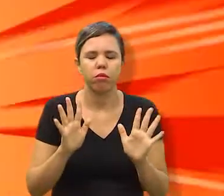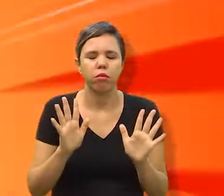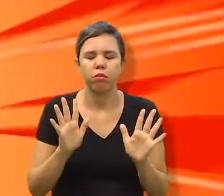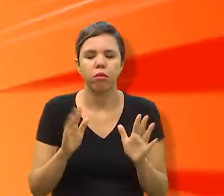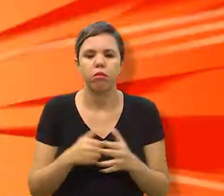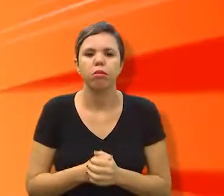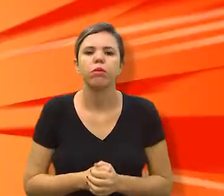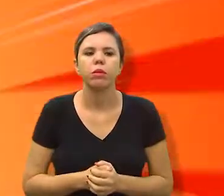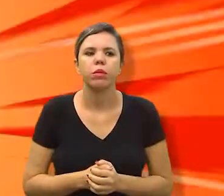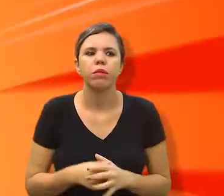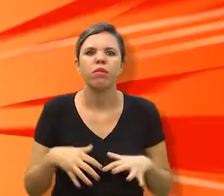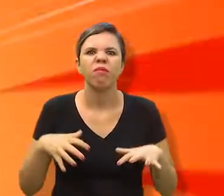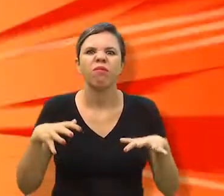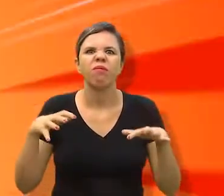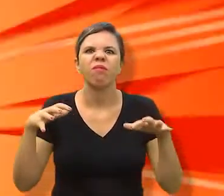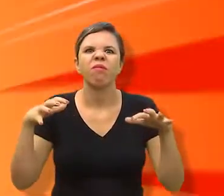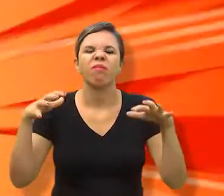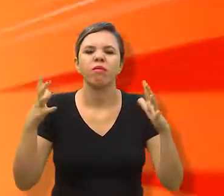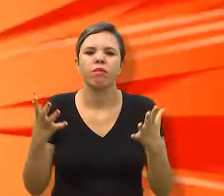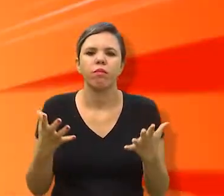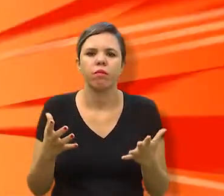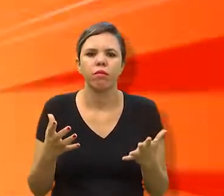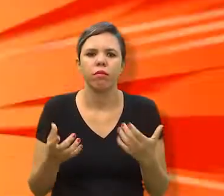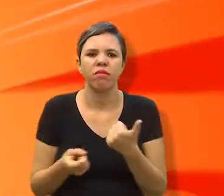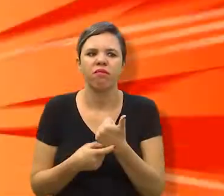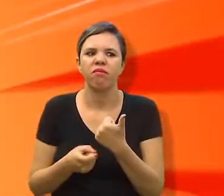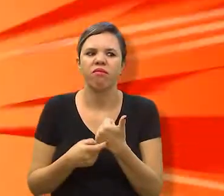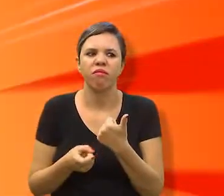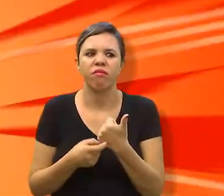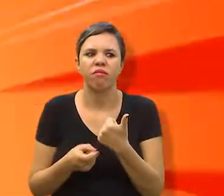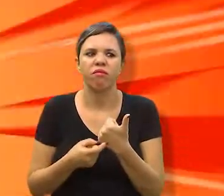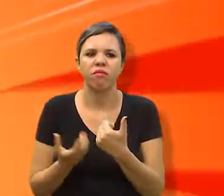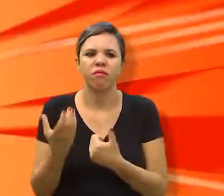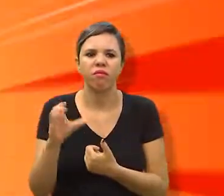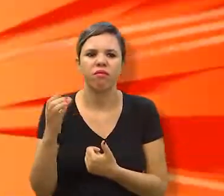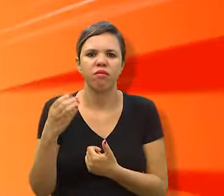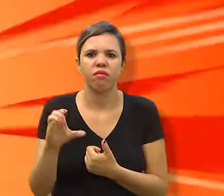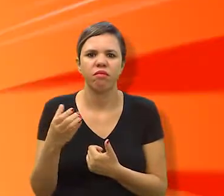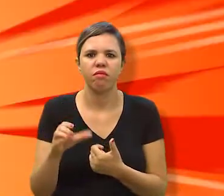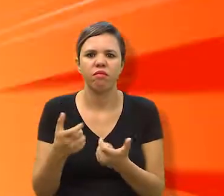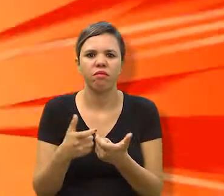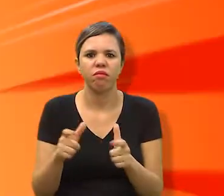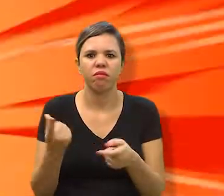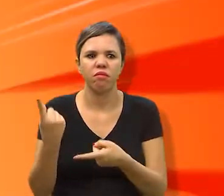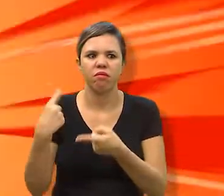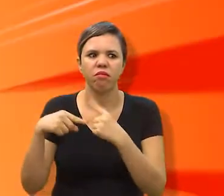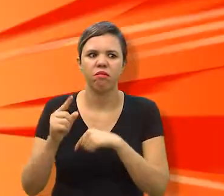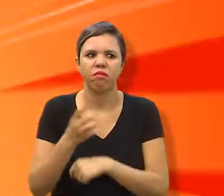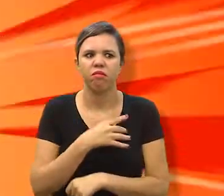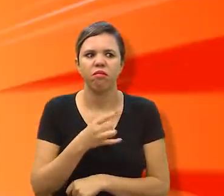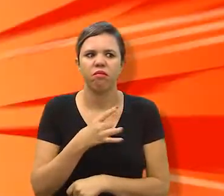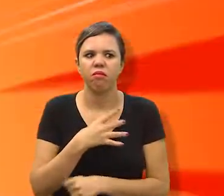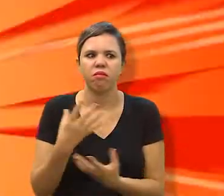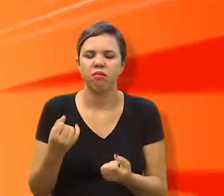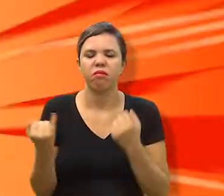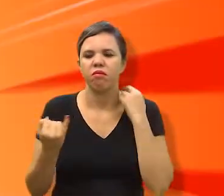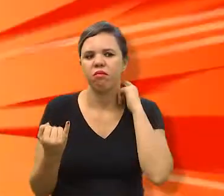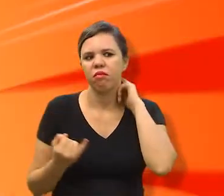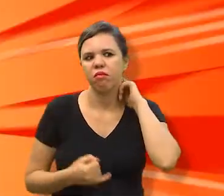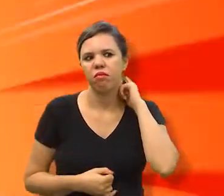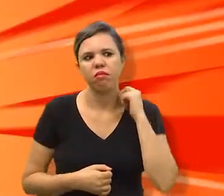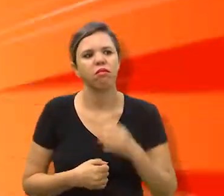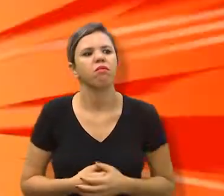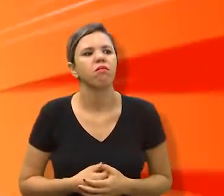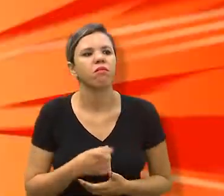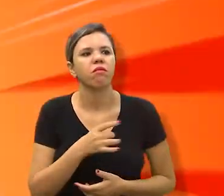grande monstro dele é esse monstro do like, do compartilhamento, do engajamento. Então, né, medo de não ser relevante nas redes